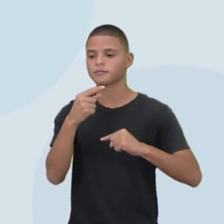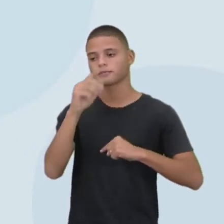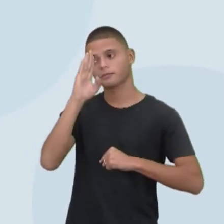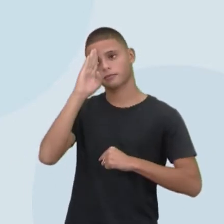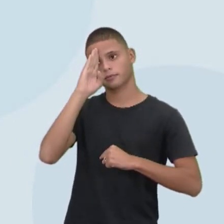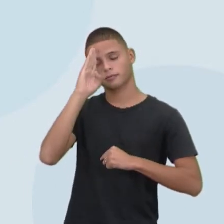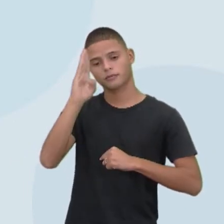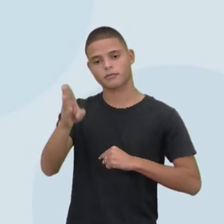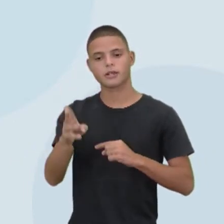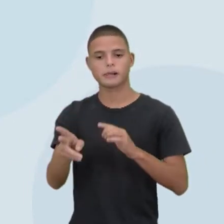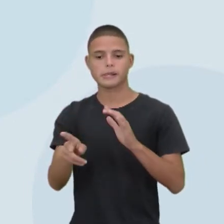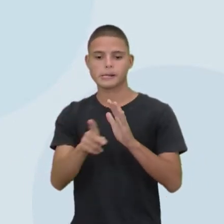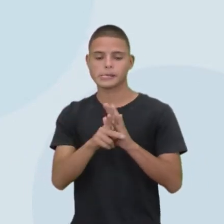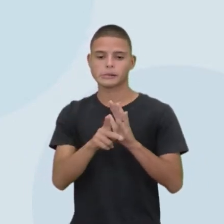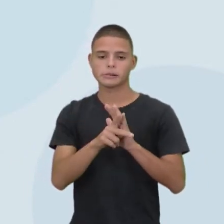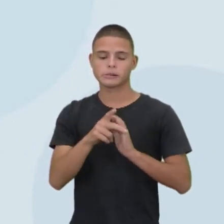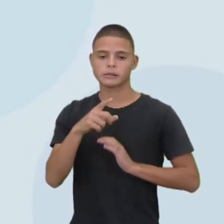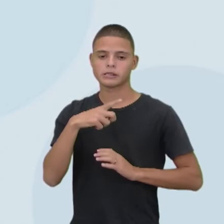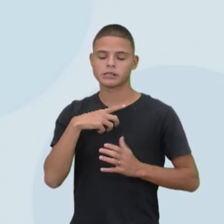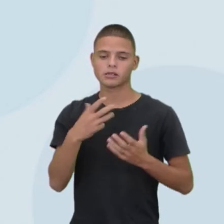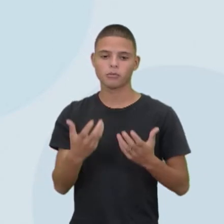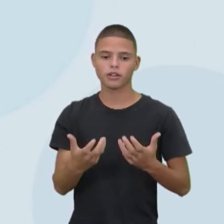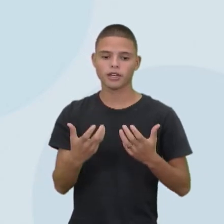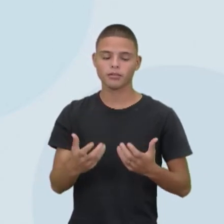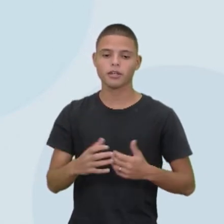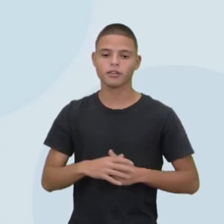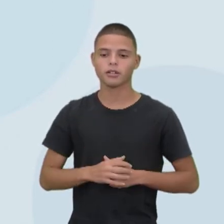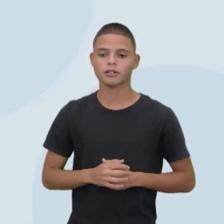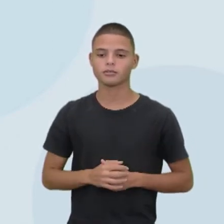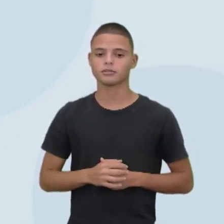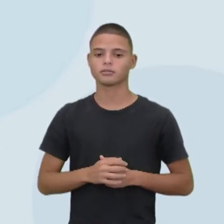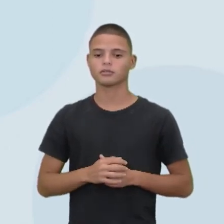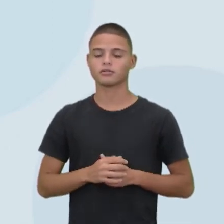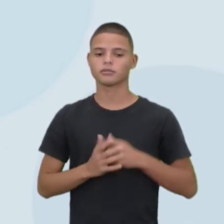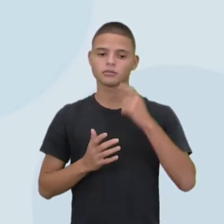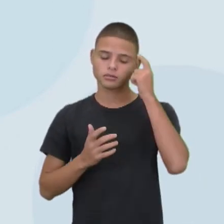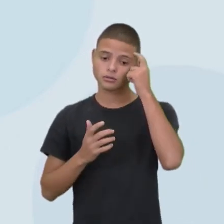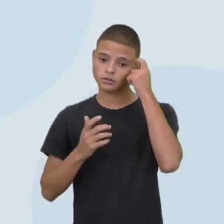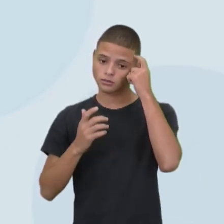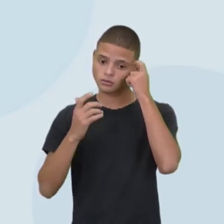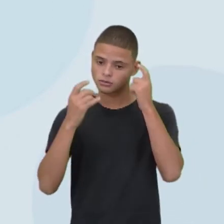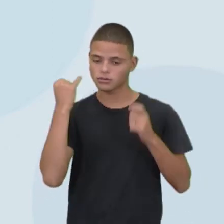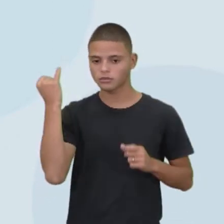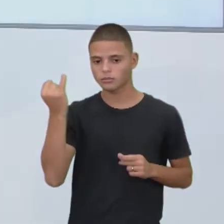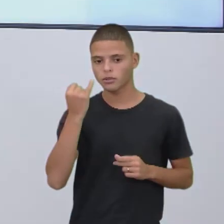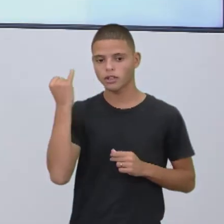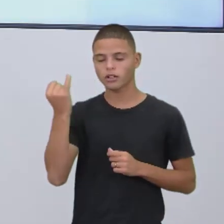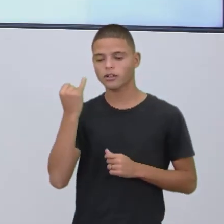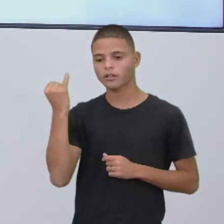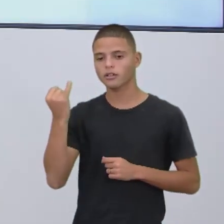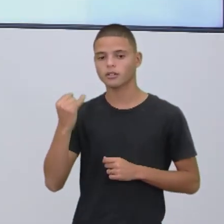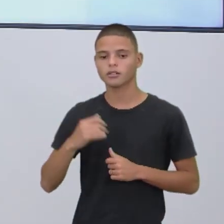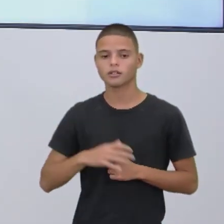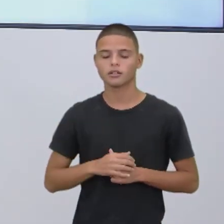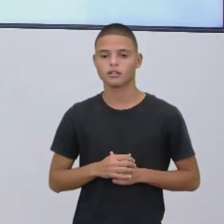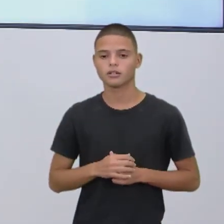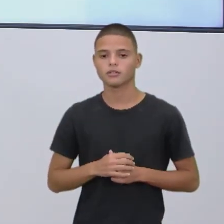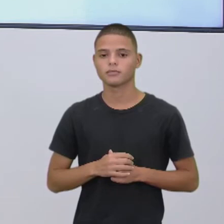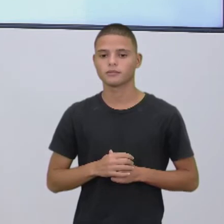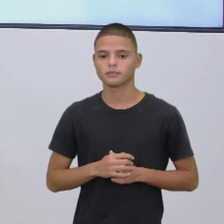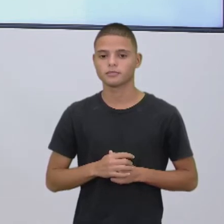que você quer, tudo bem? Mas é importante ter esse conhecimento, né, ter essa separação, porque assim, às vezes a gente